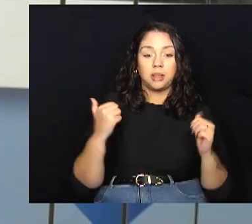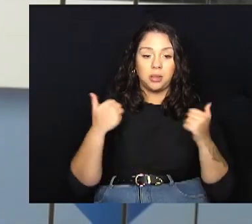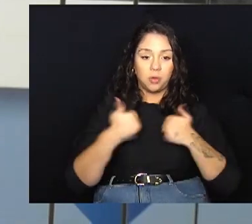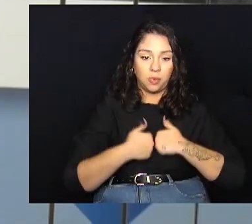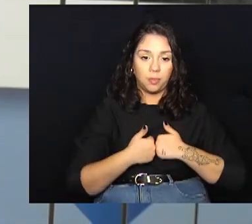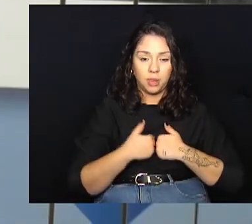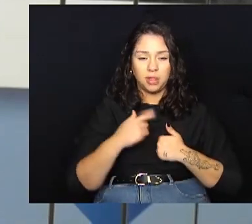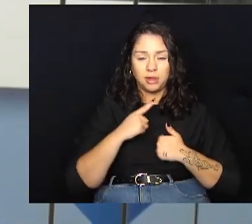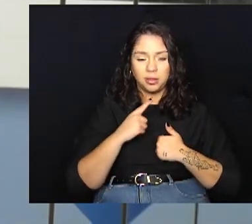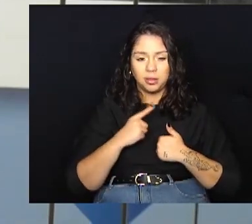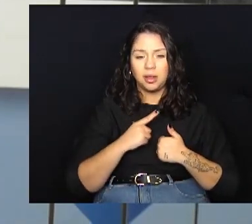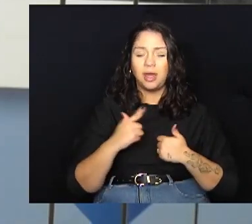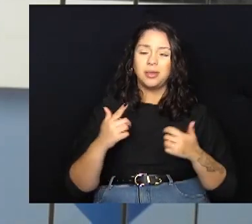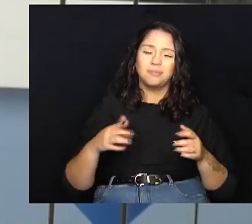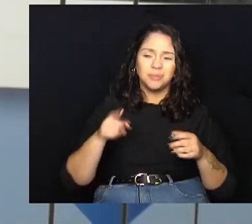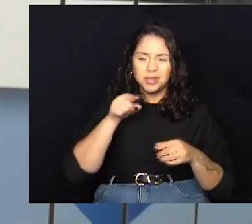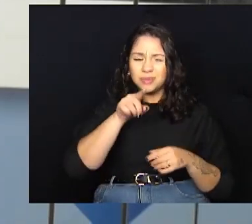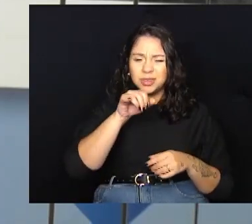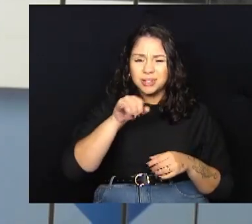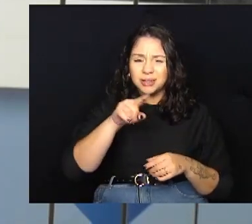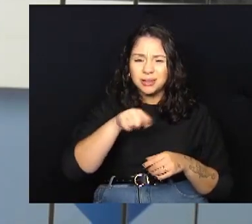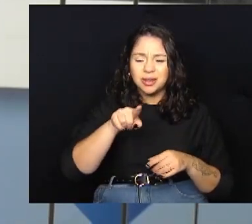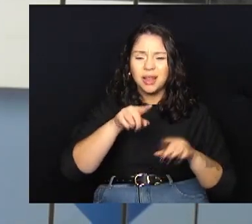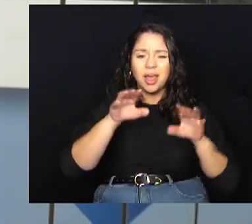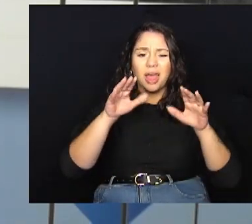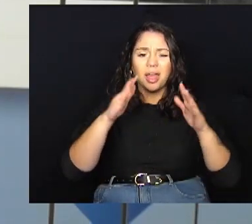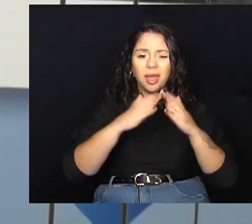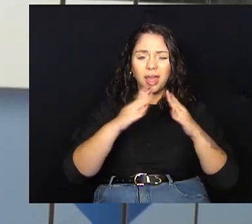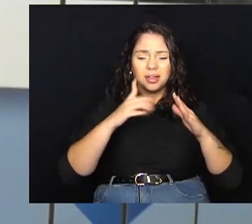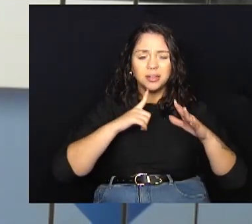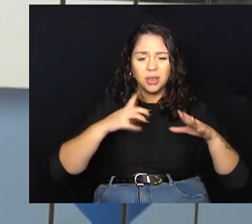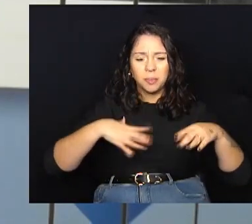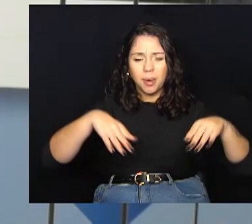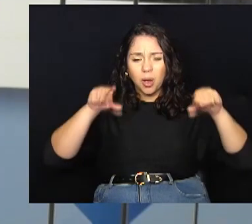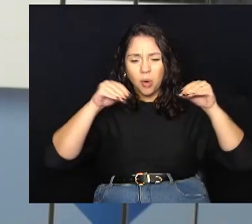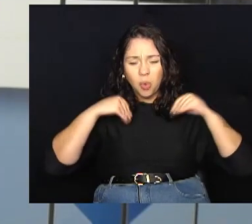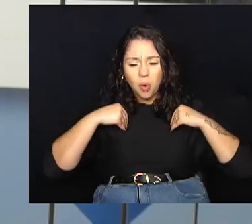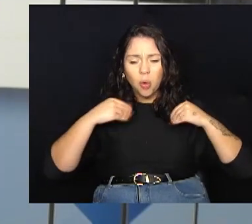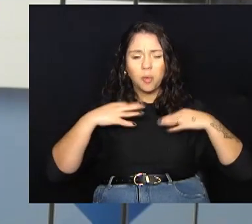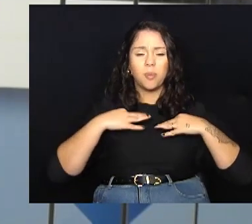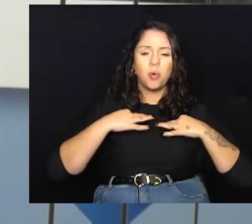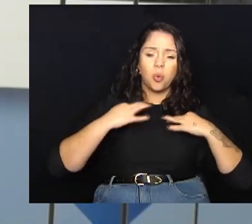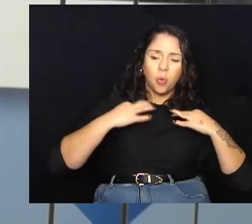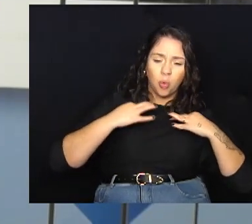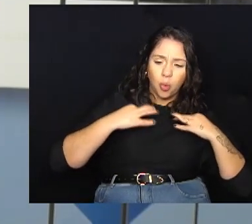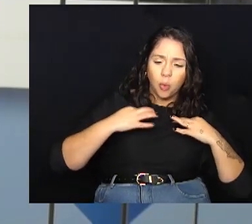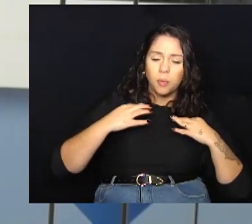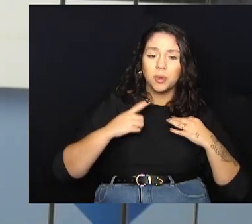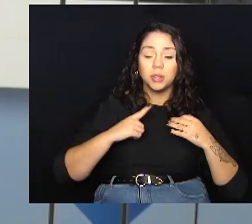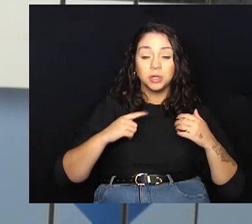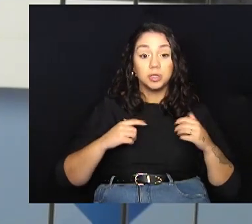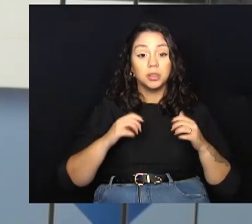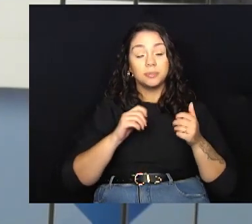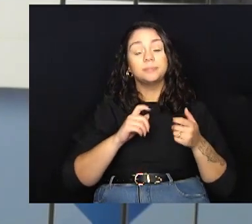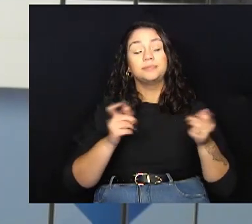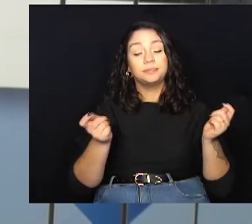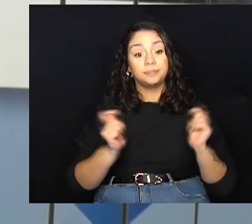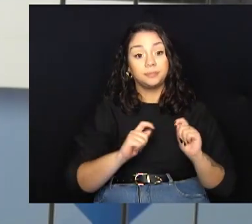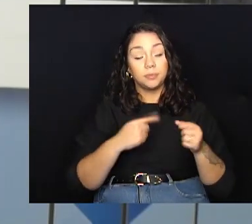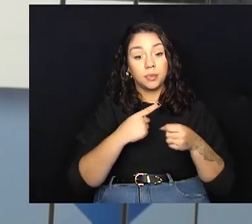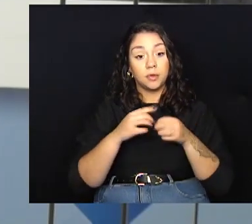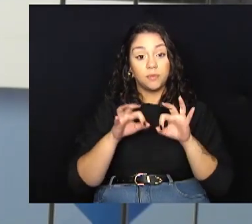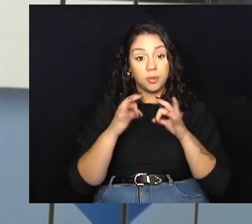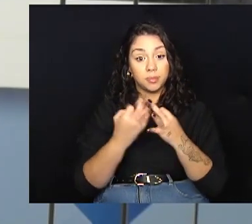aí um cobertor uma roupa íntima roupa masculina ou qualquer outro agasalho que sirva para as famílias aqui da nossa cidade